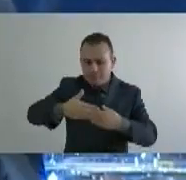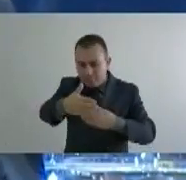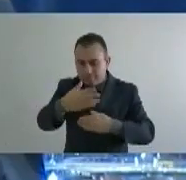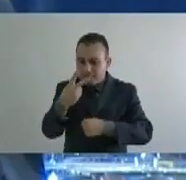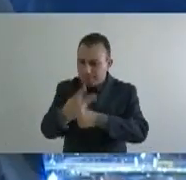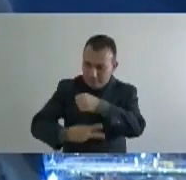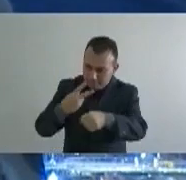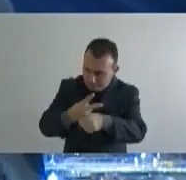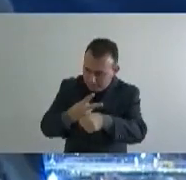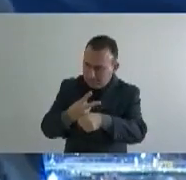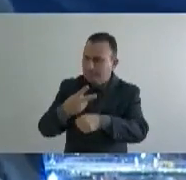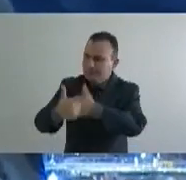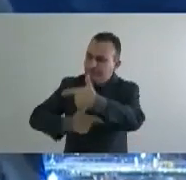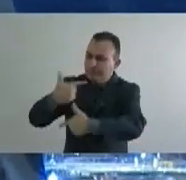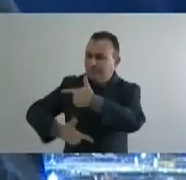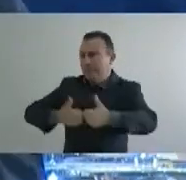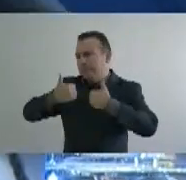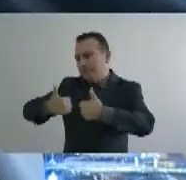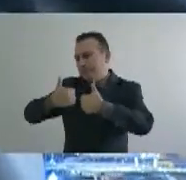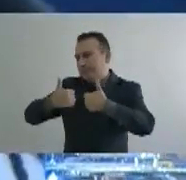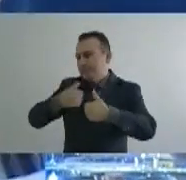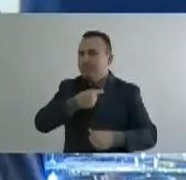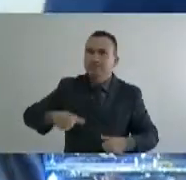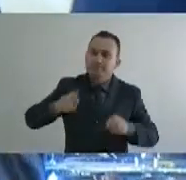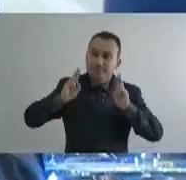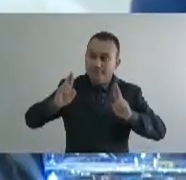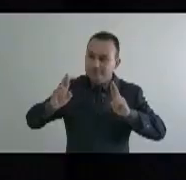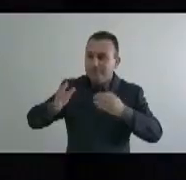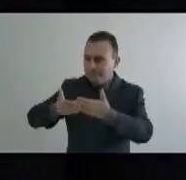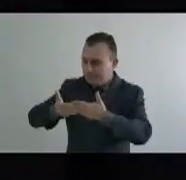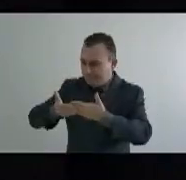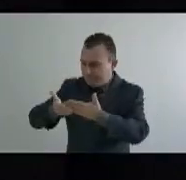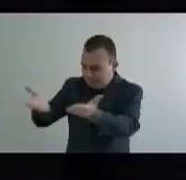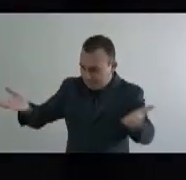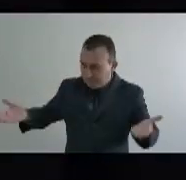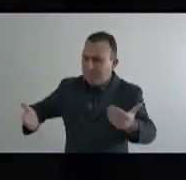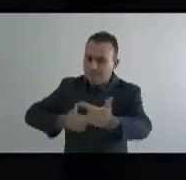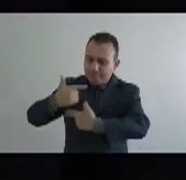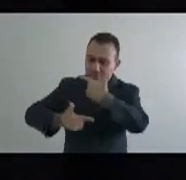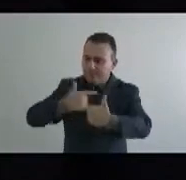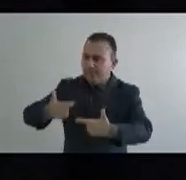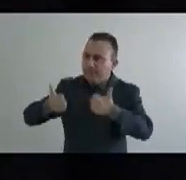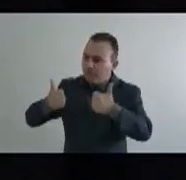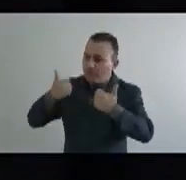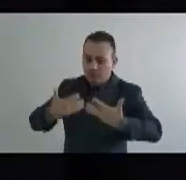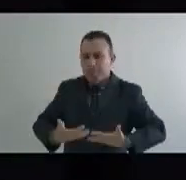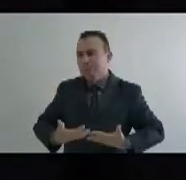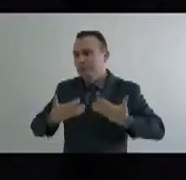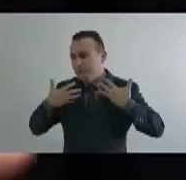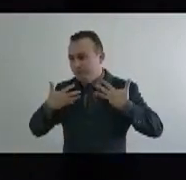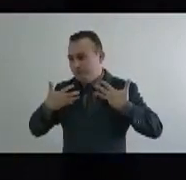e que nós possamos ter cada vez mais orgulho da trajetória e da contribuição que cada um de nós temos o dever